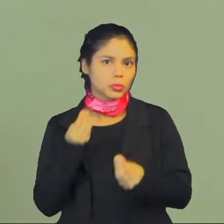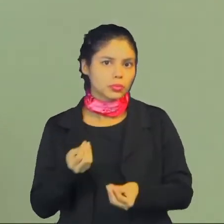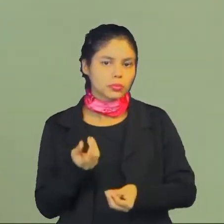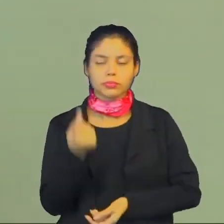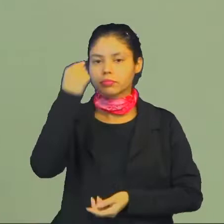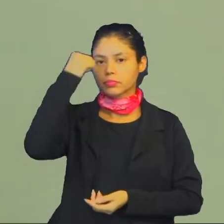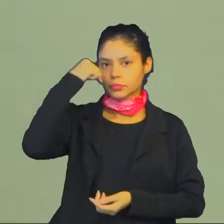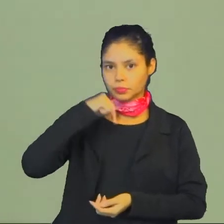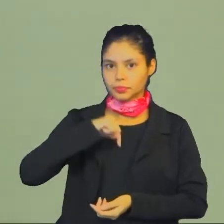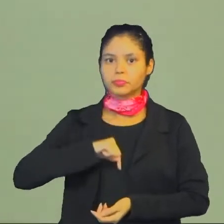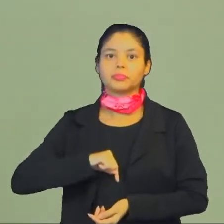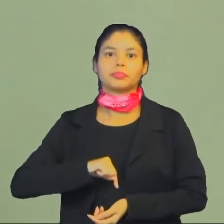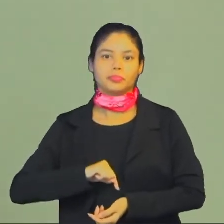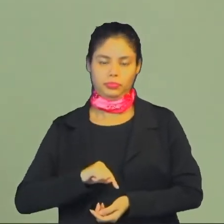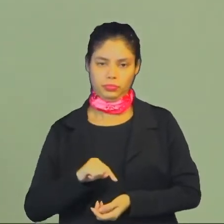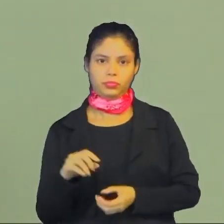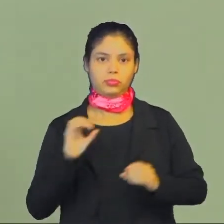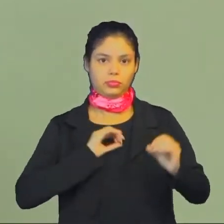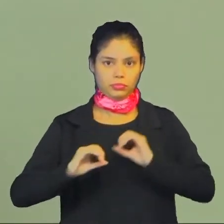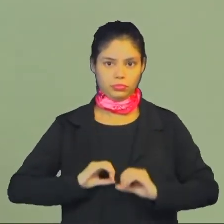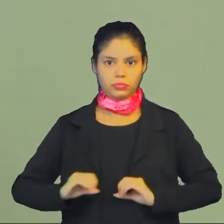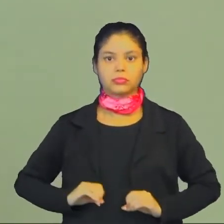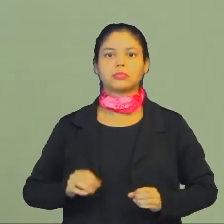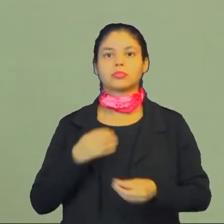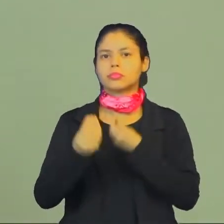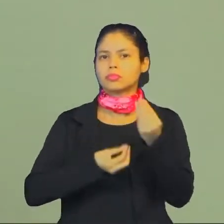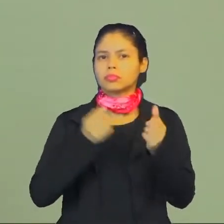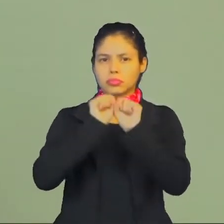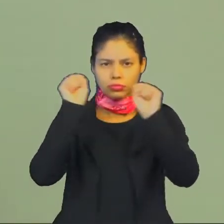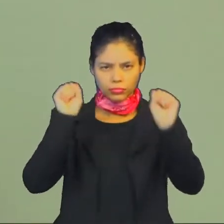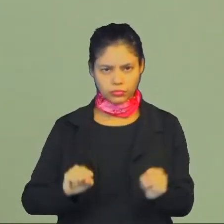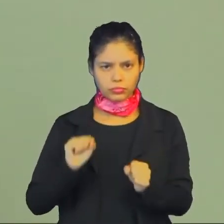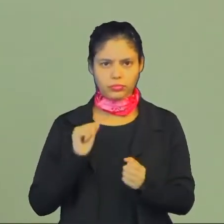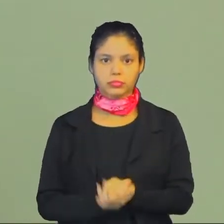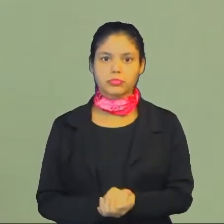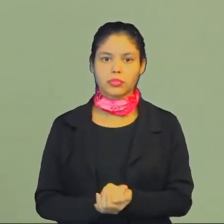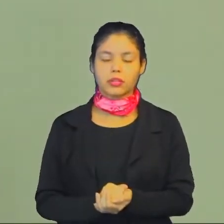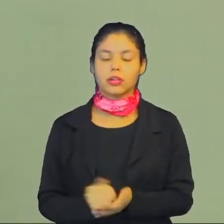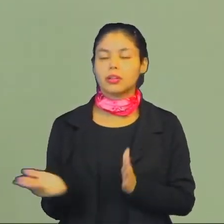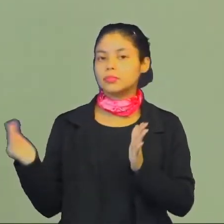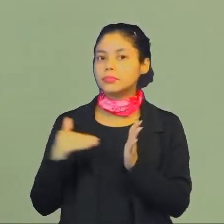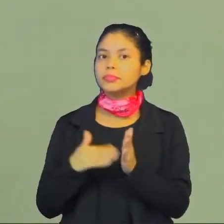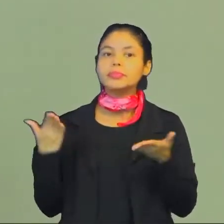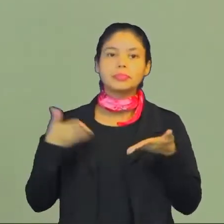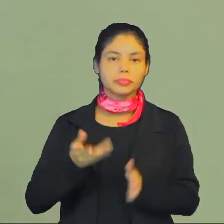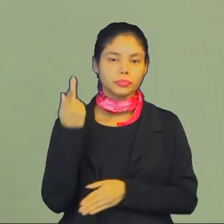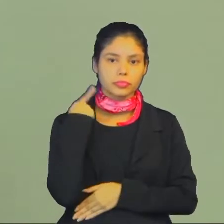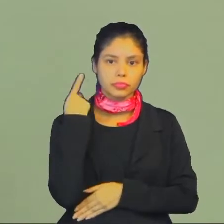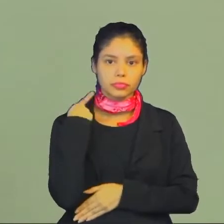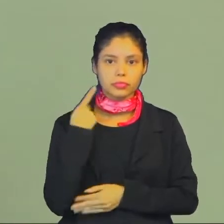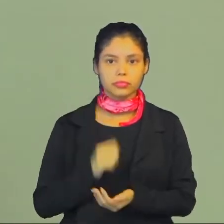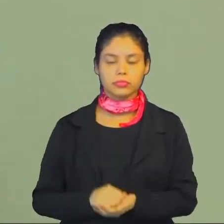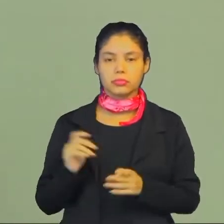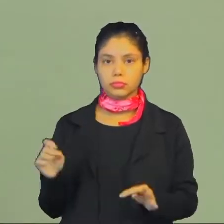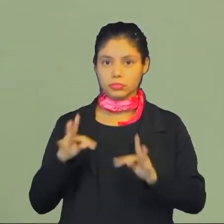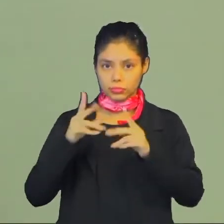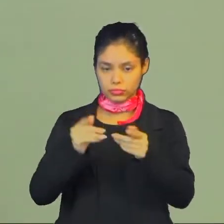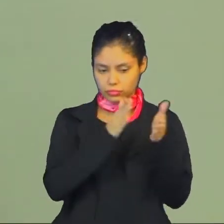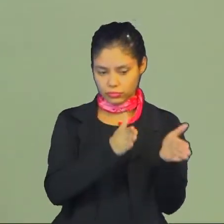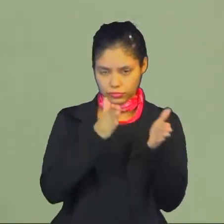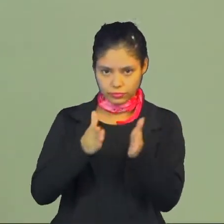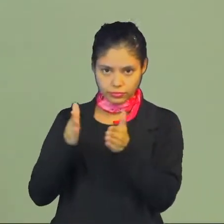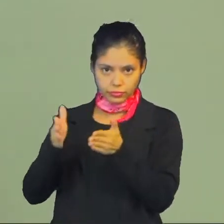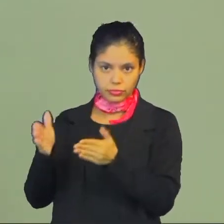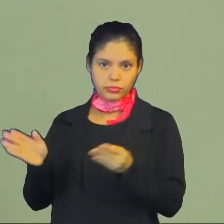ele entra, né? Os órgãos que compõem esse sistema, como é que esse ar ele chega até o pulmão. Nós estudamos toda essa